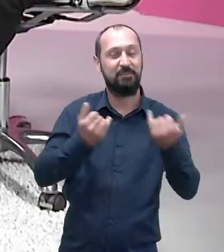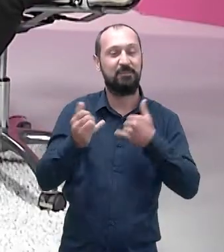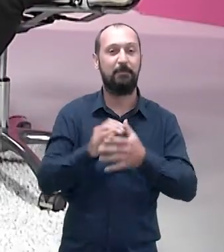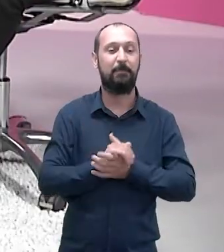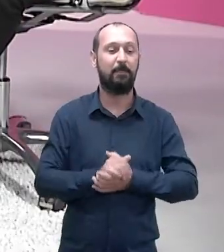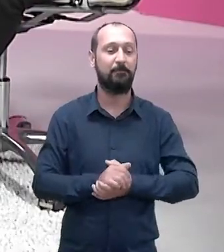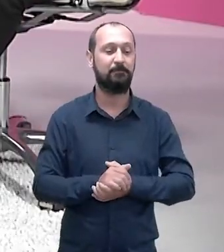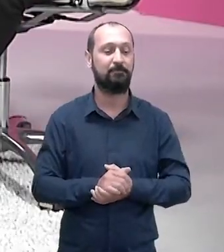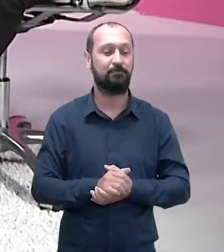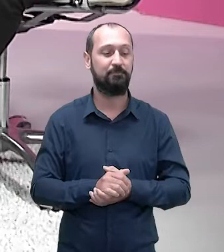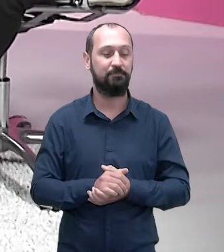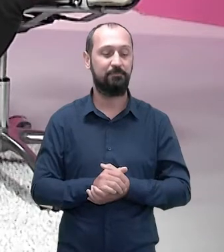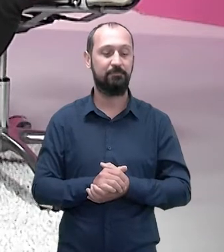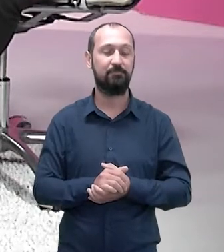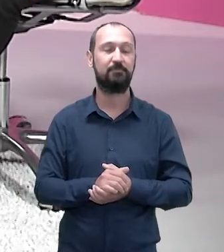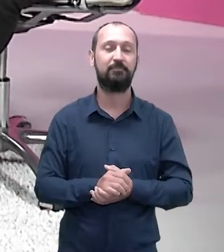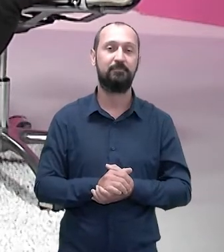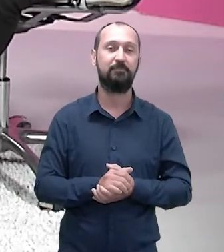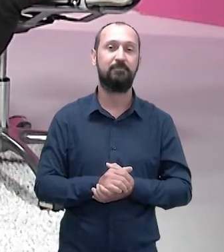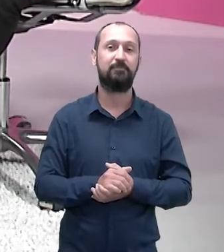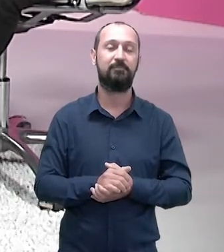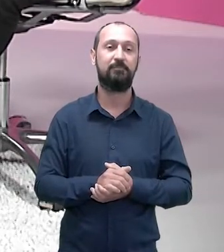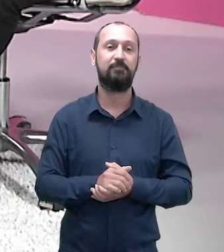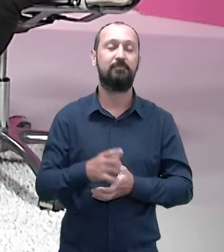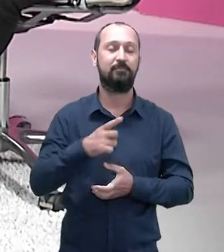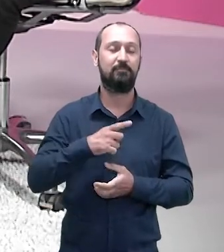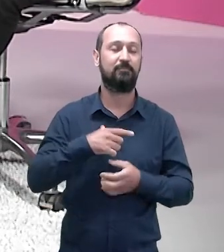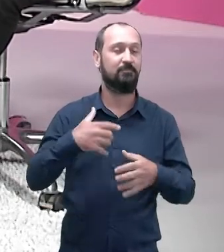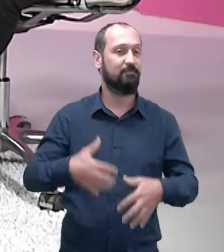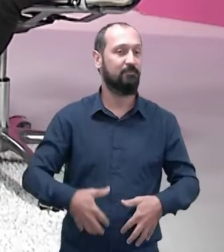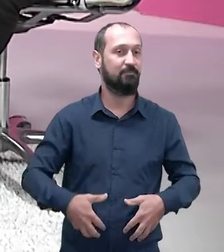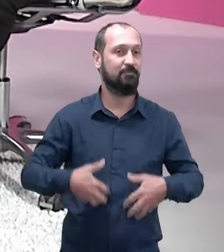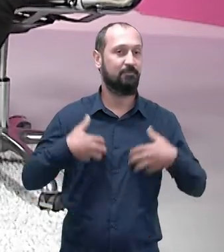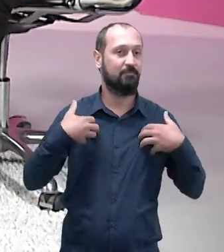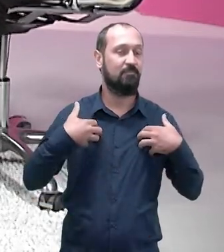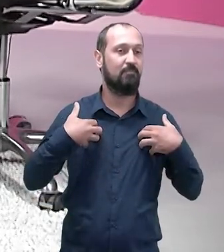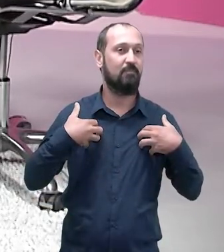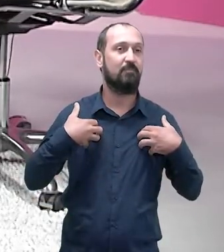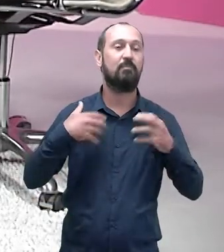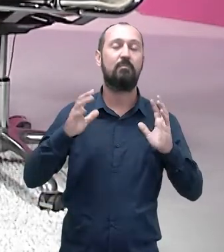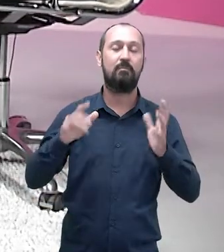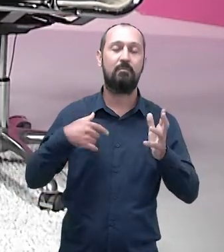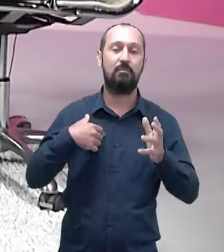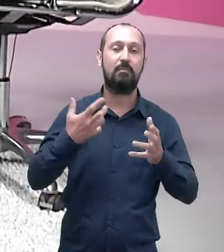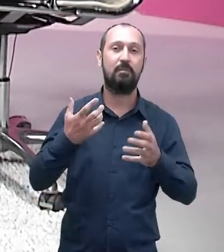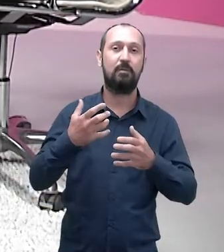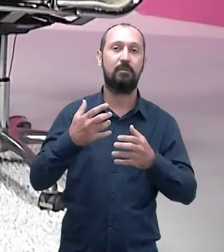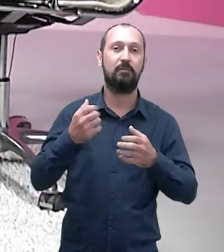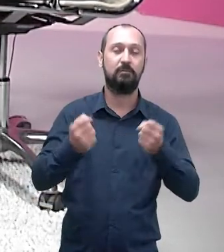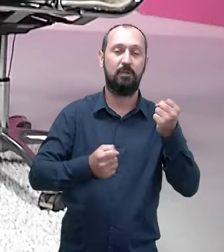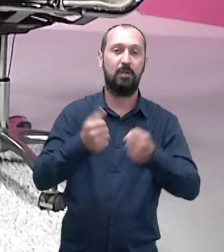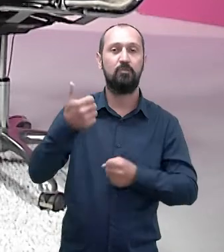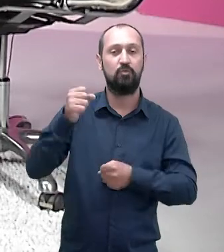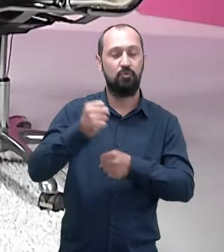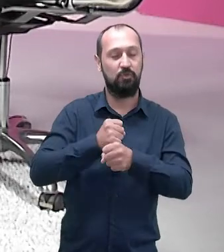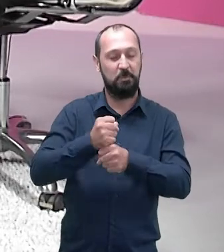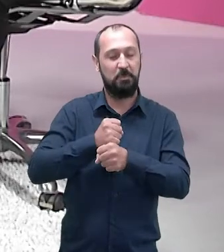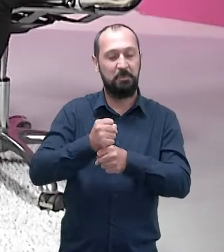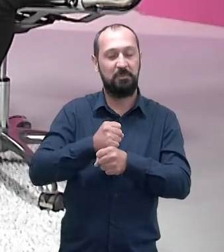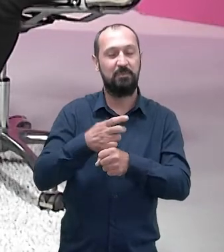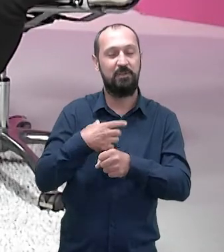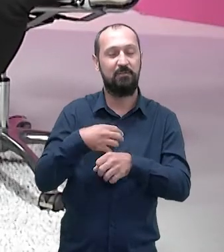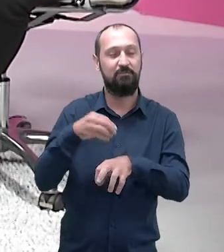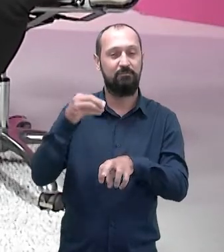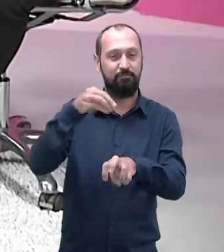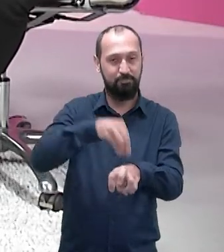inusitada. Olha, eu tenho a alegria de falar que eu sou condutor há 18